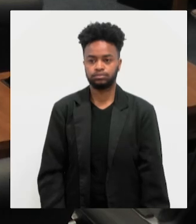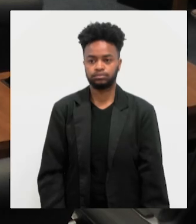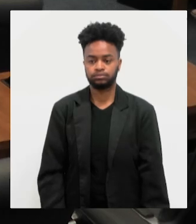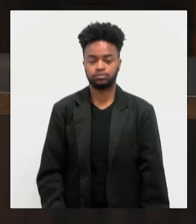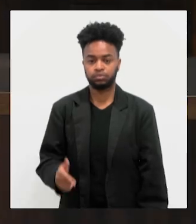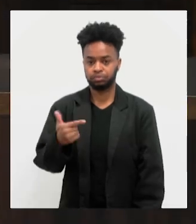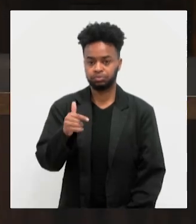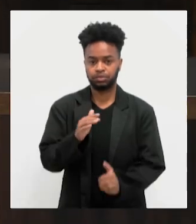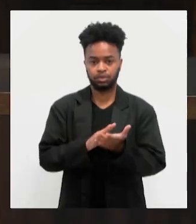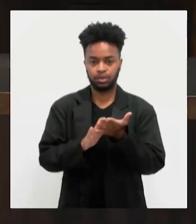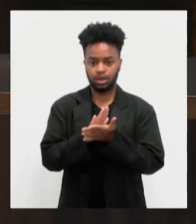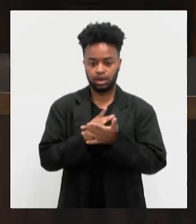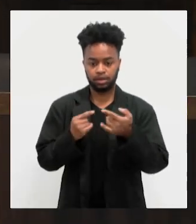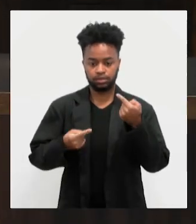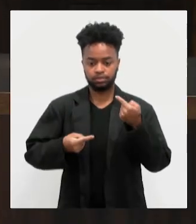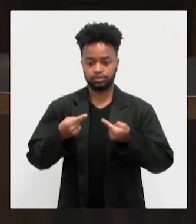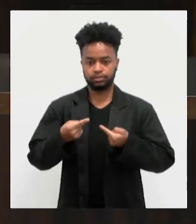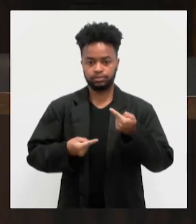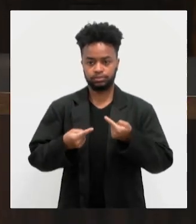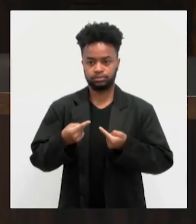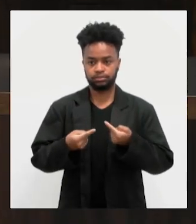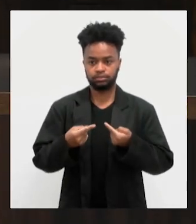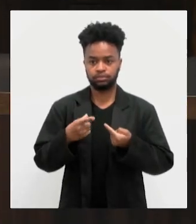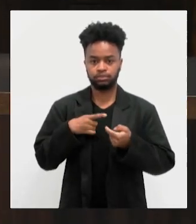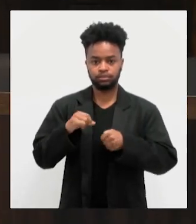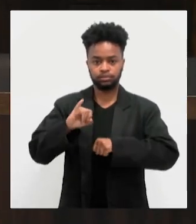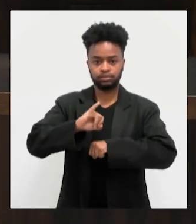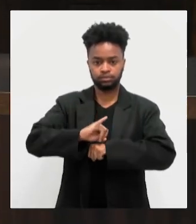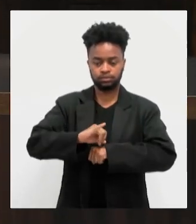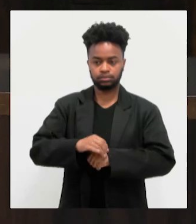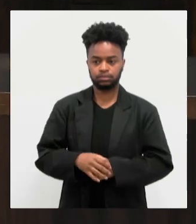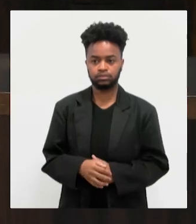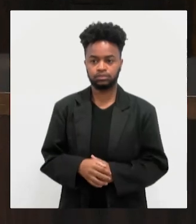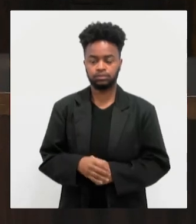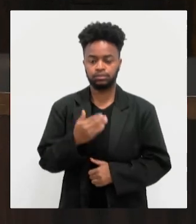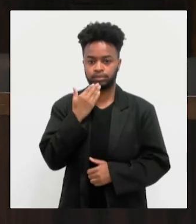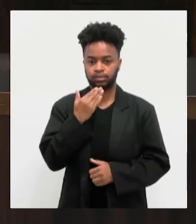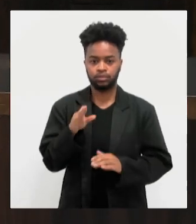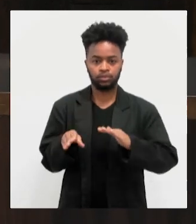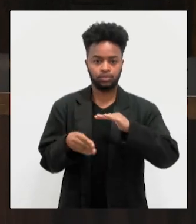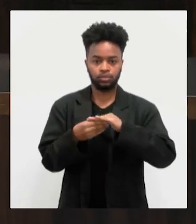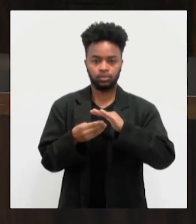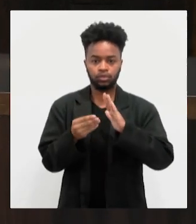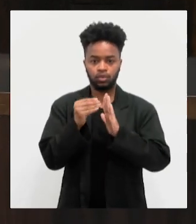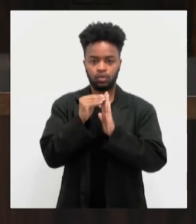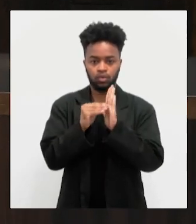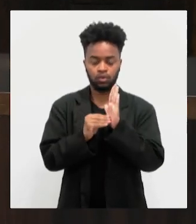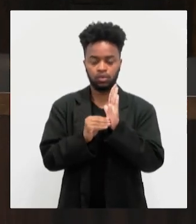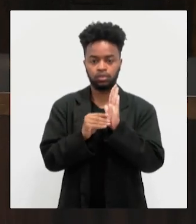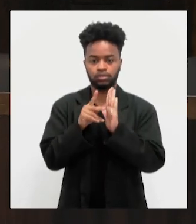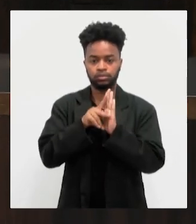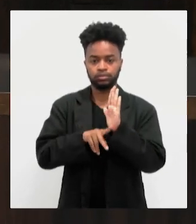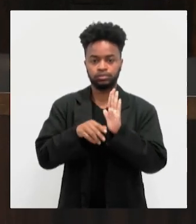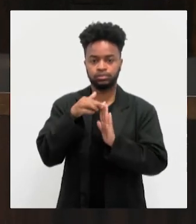Nada mais havendo a tratar, a sobremesa requer a inclusão da ordem do dia do projeto de resolução